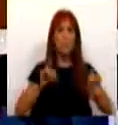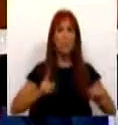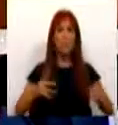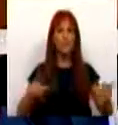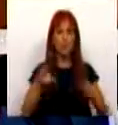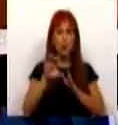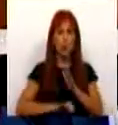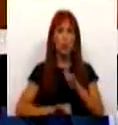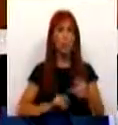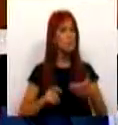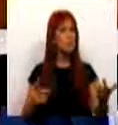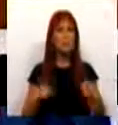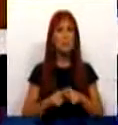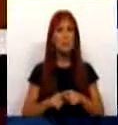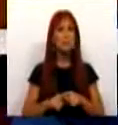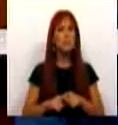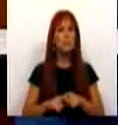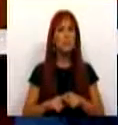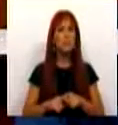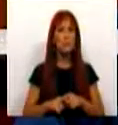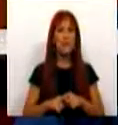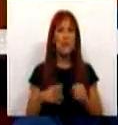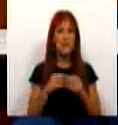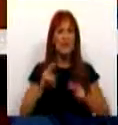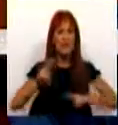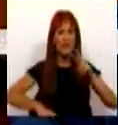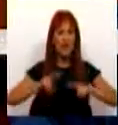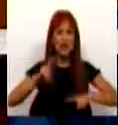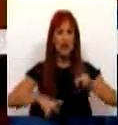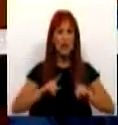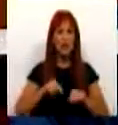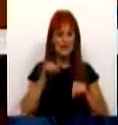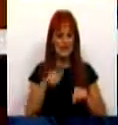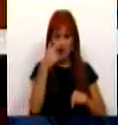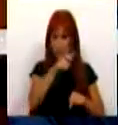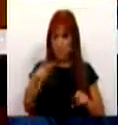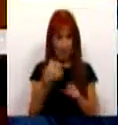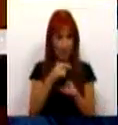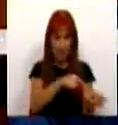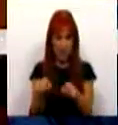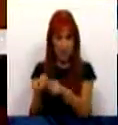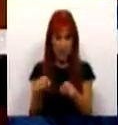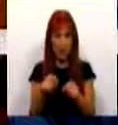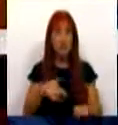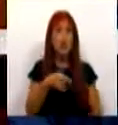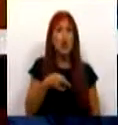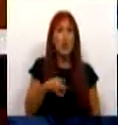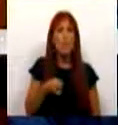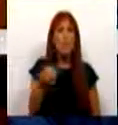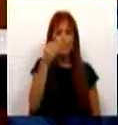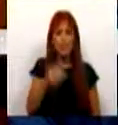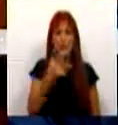as condições em matéria fiscal desses trabalhadores. Para 90%